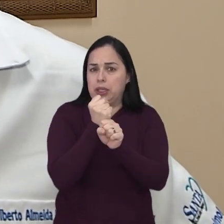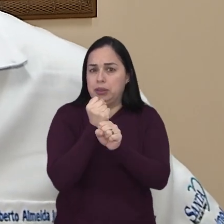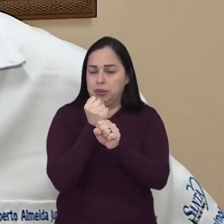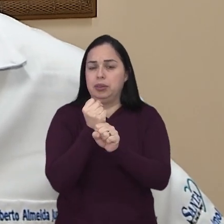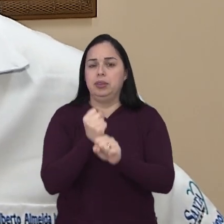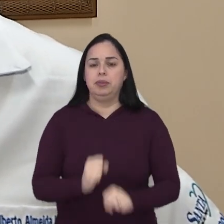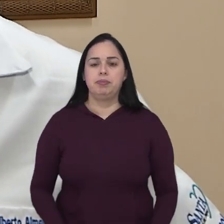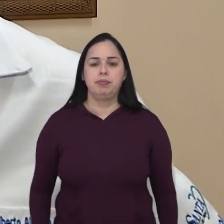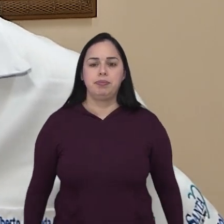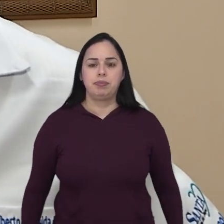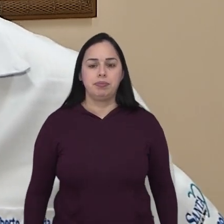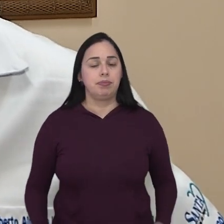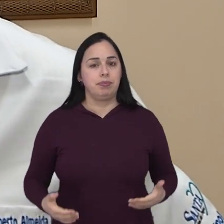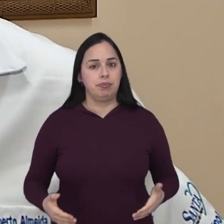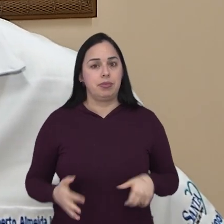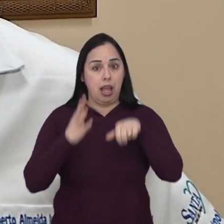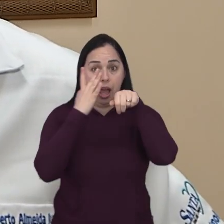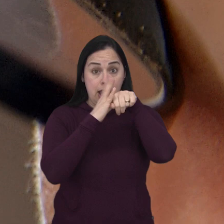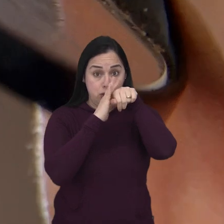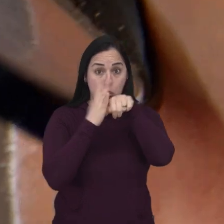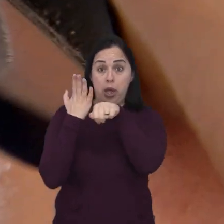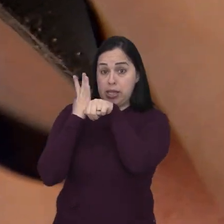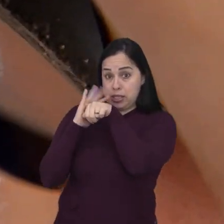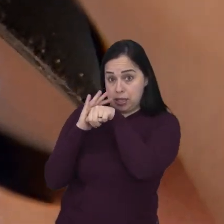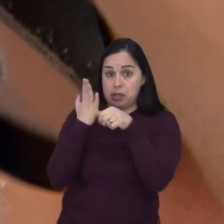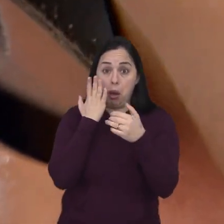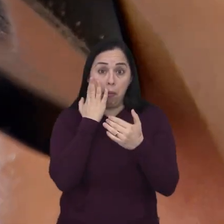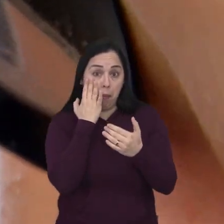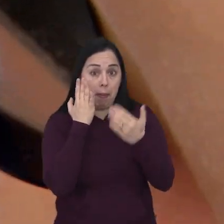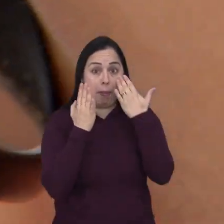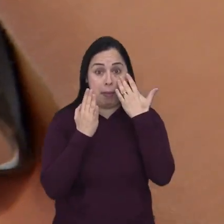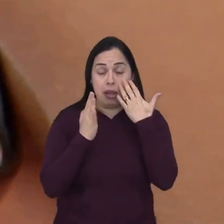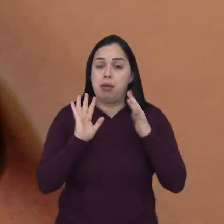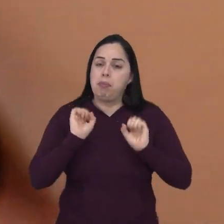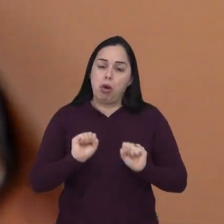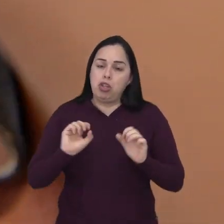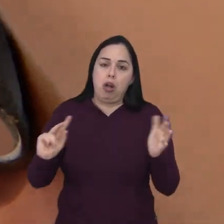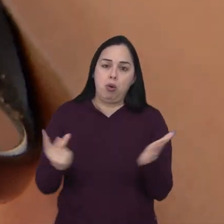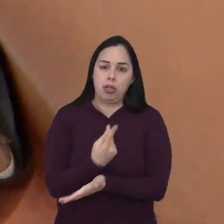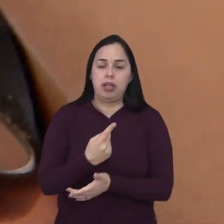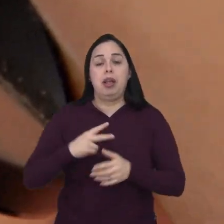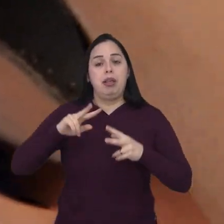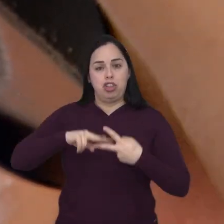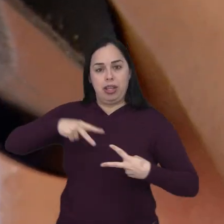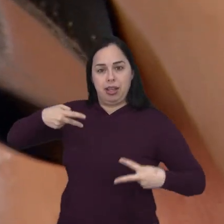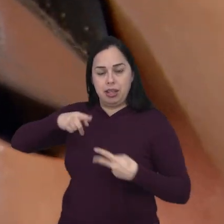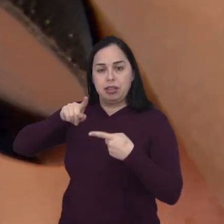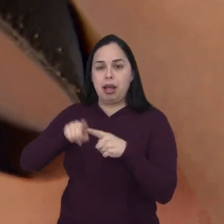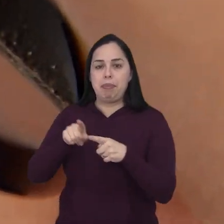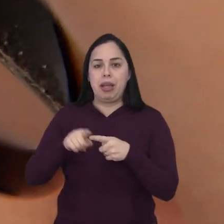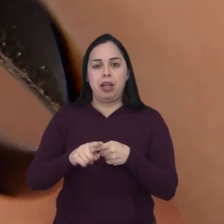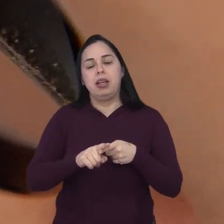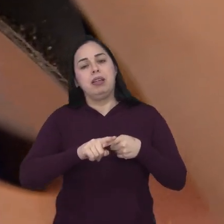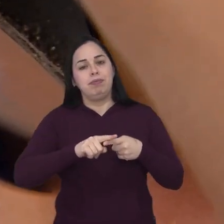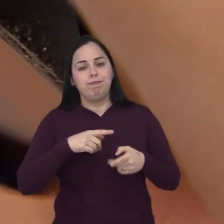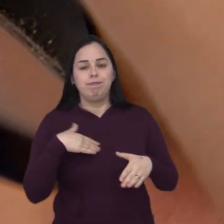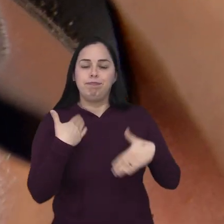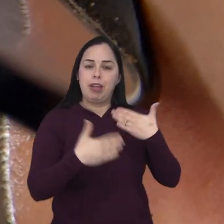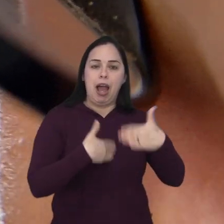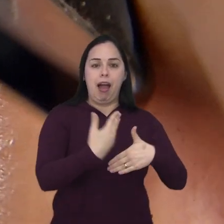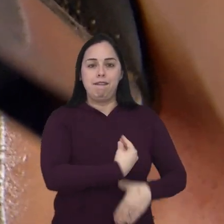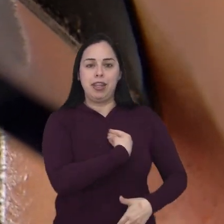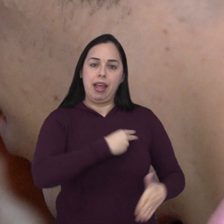acompanhamento periodicamente, uma vez ao ano, pelo menos. As doenças oculares têm diversas causas, desde a genética até